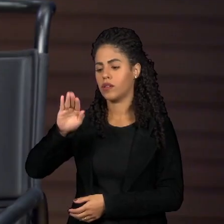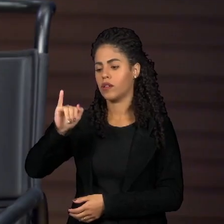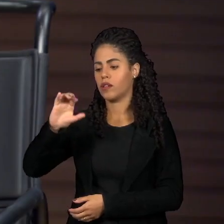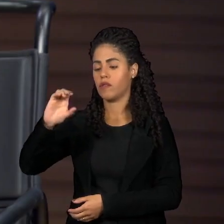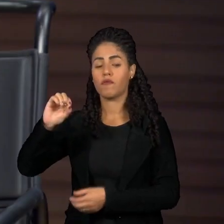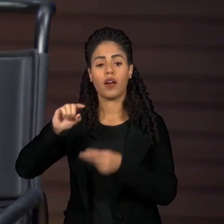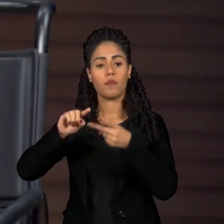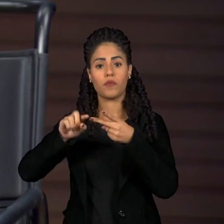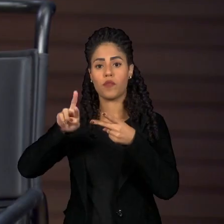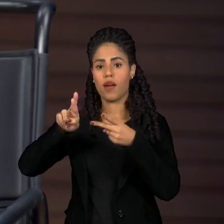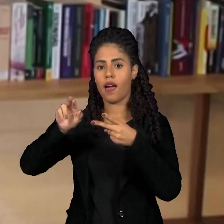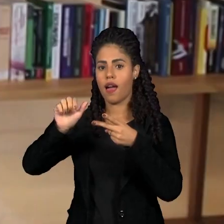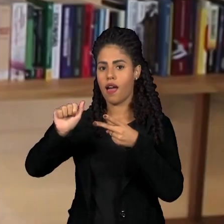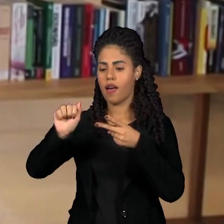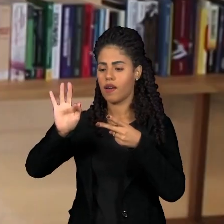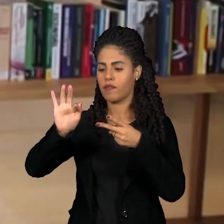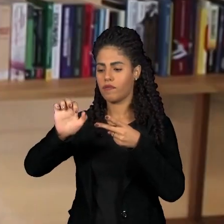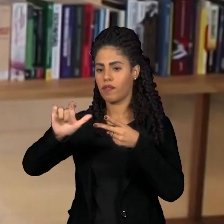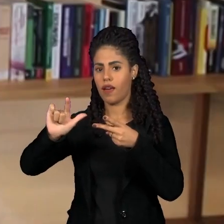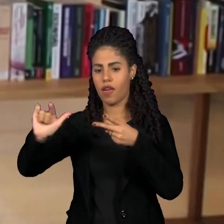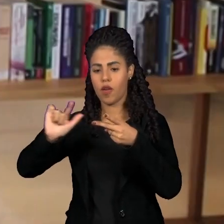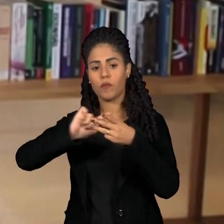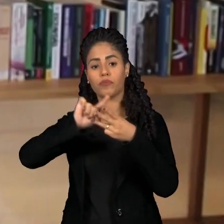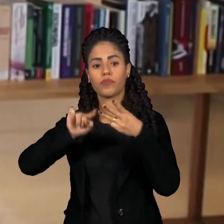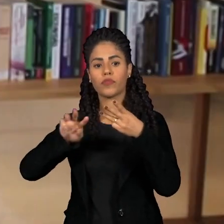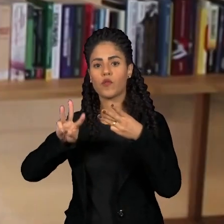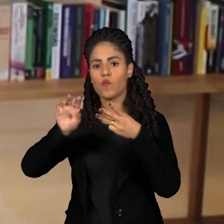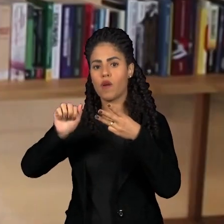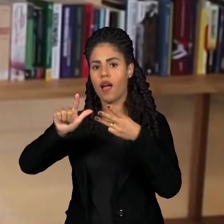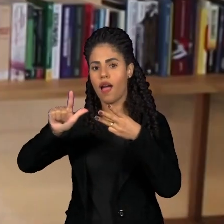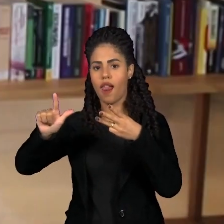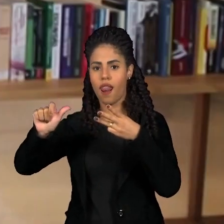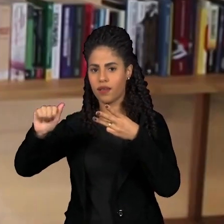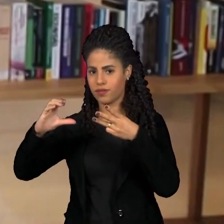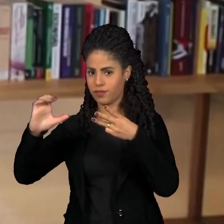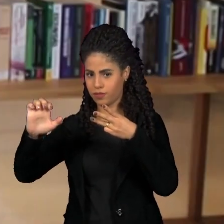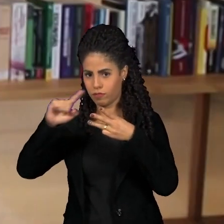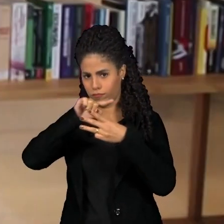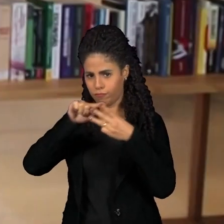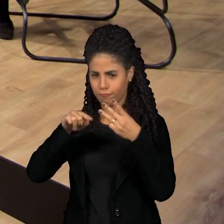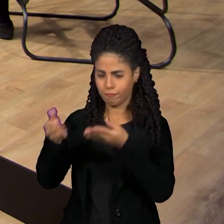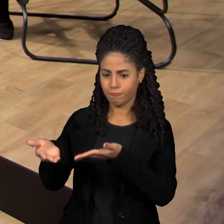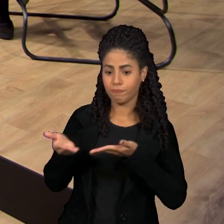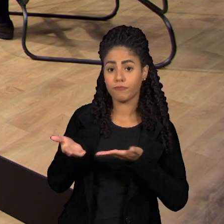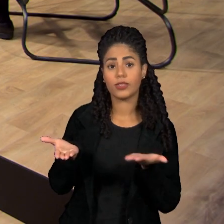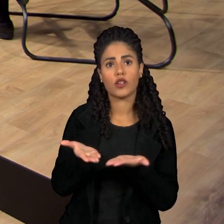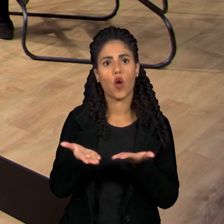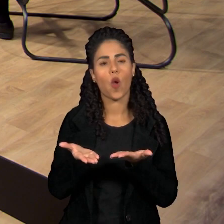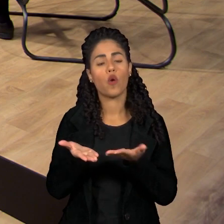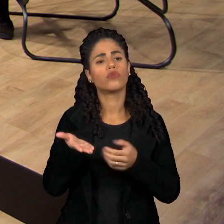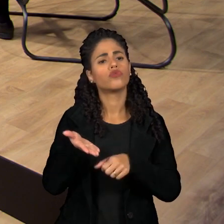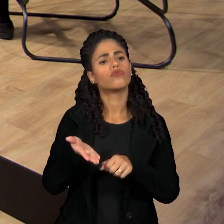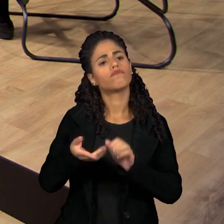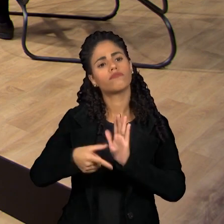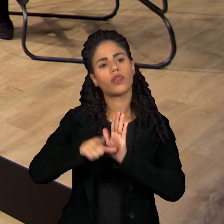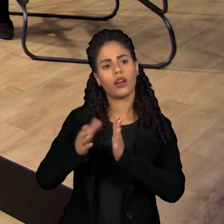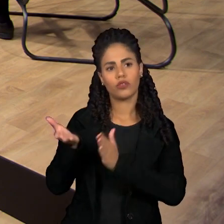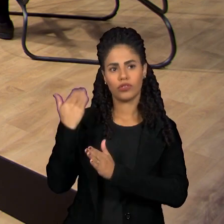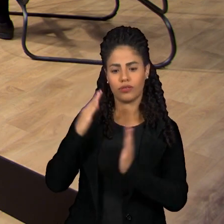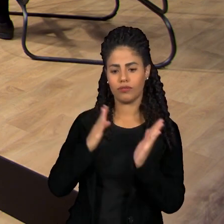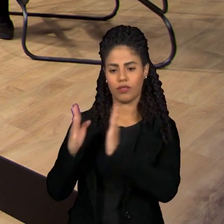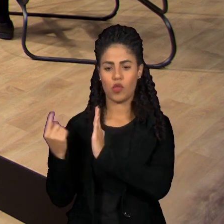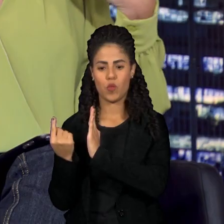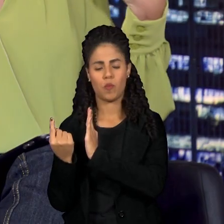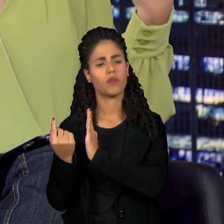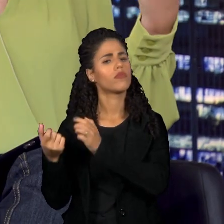Rafael Cortes e o professor de Direito Wallace Corbo. No bloco anterior, vocês trouxeram aqui,